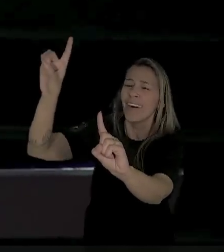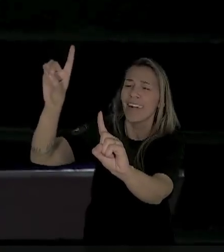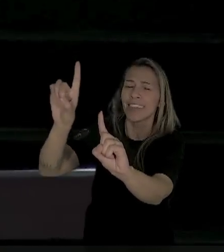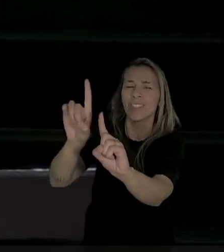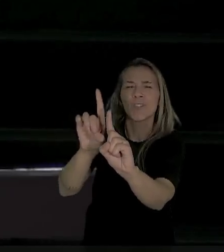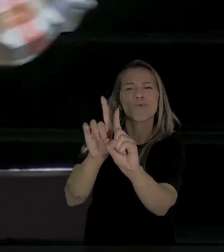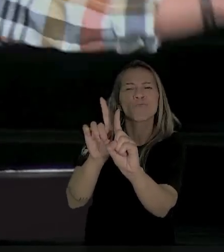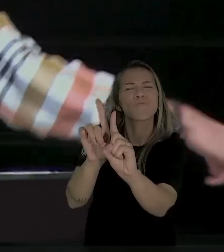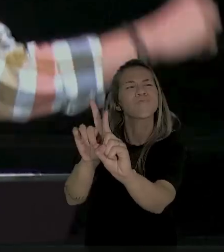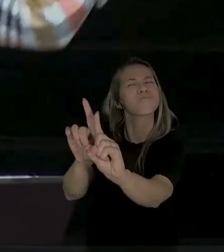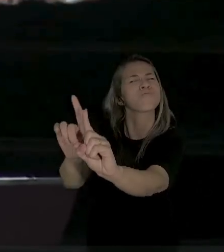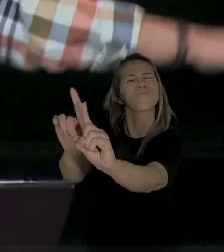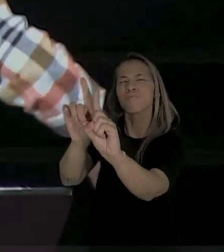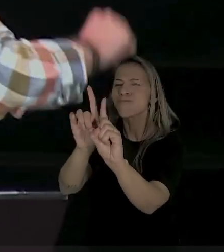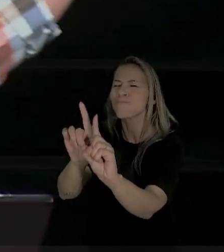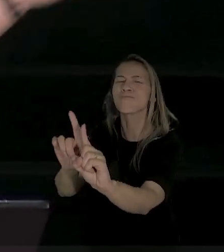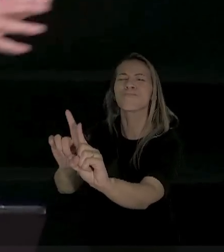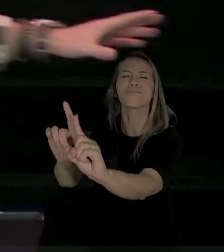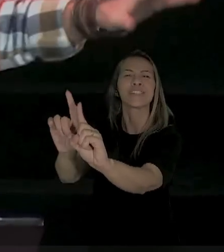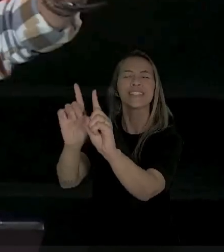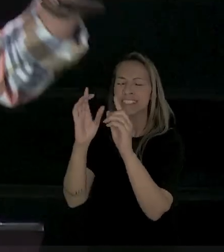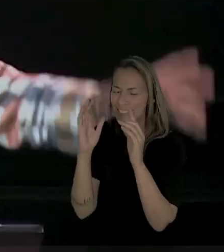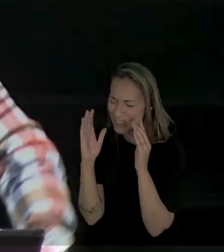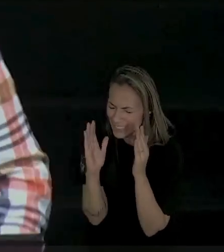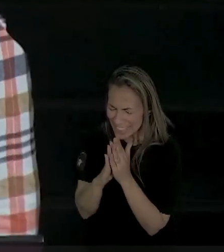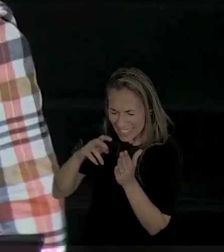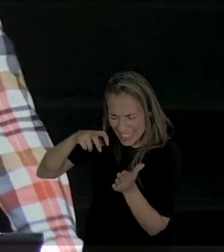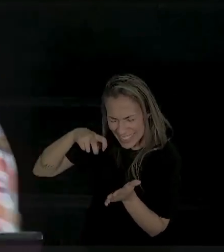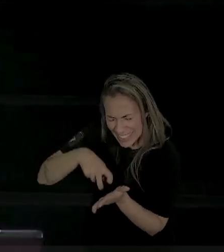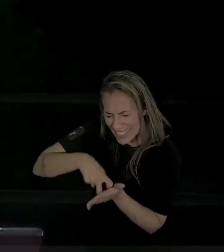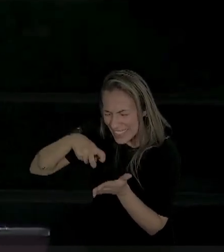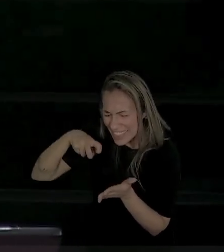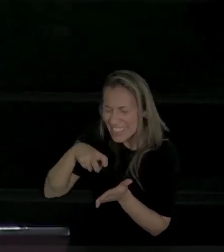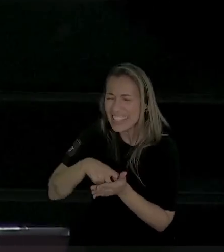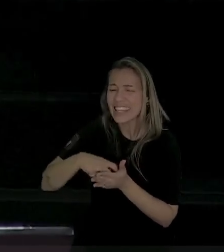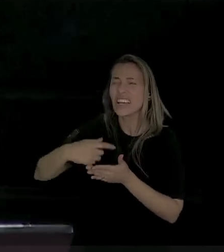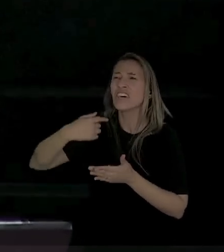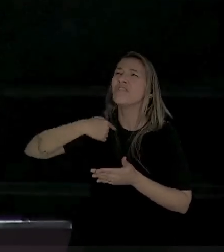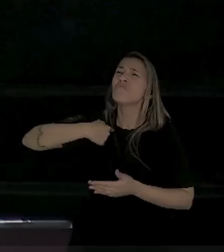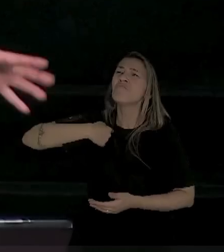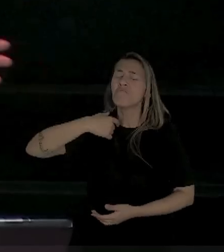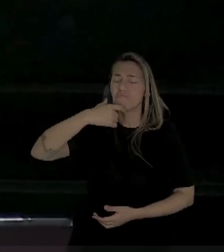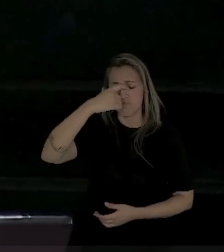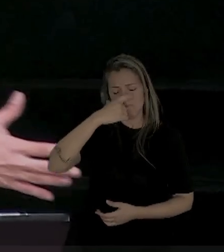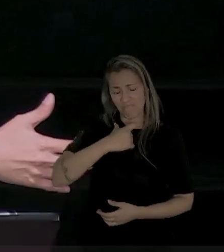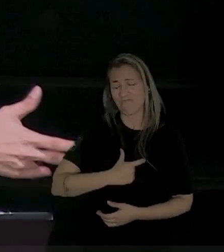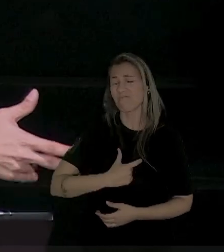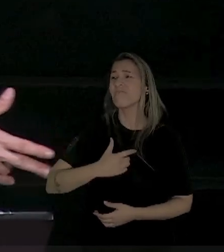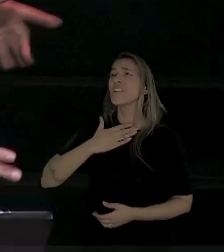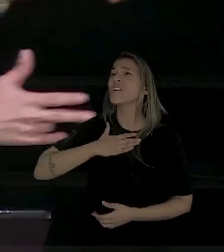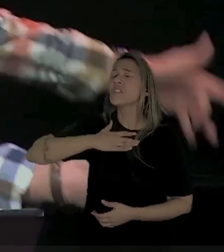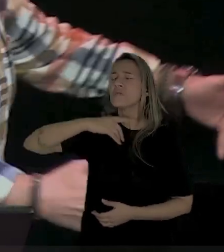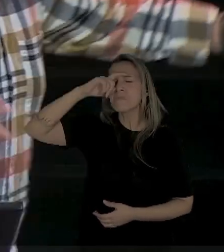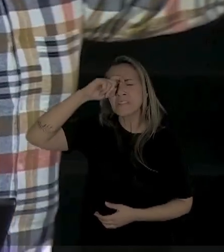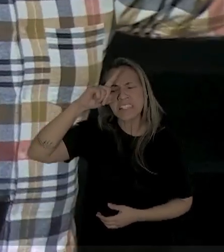vou dobrar meu joelho e vou procurar uma voz doce. Ainda no corredor de um hospital, eu vou procurar uma voz doce. Ainda na sala de